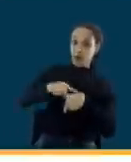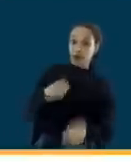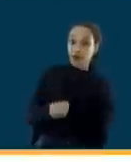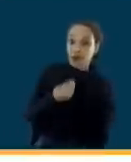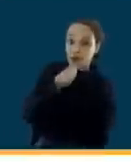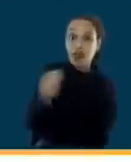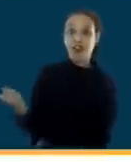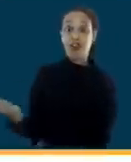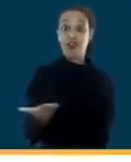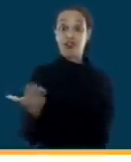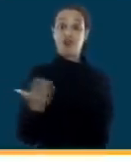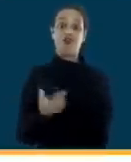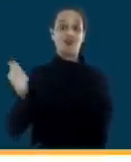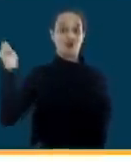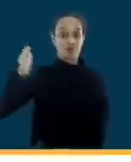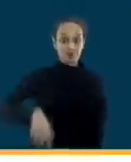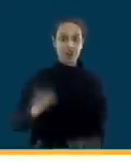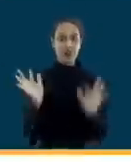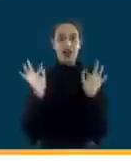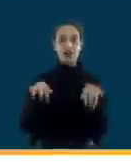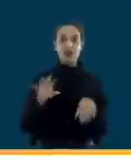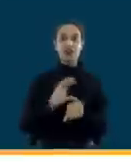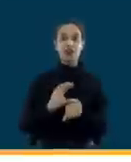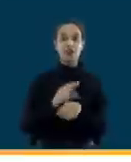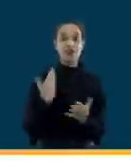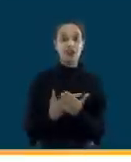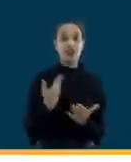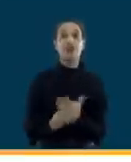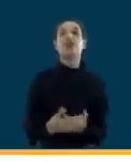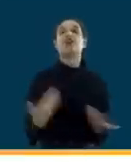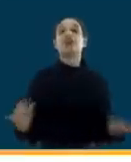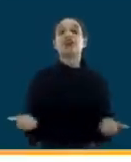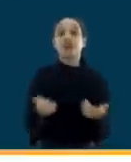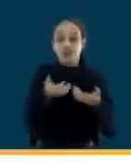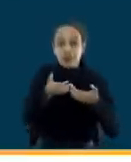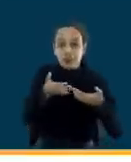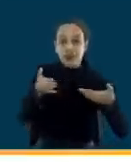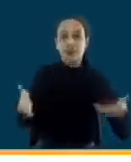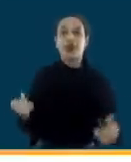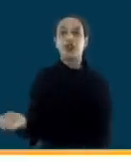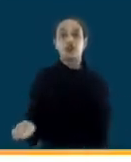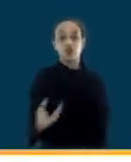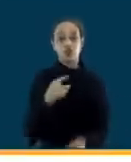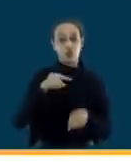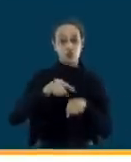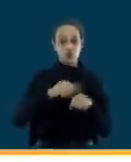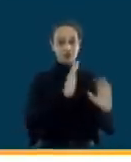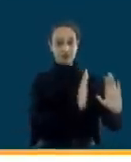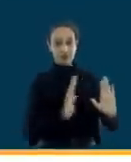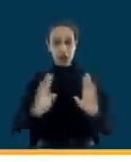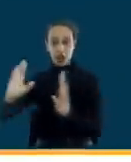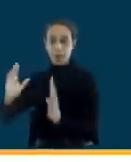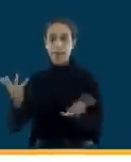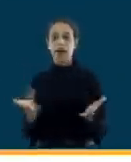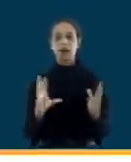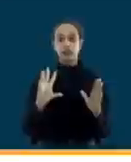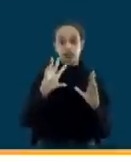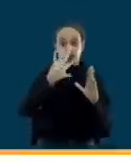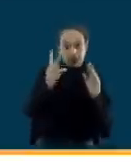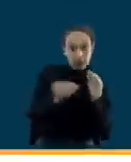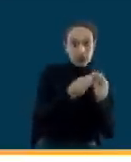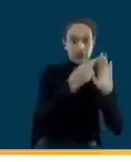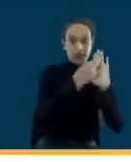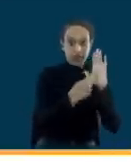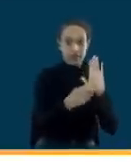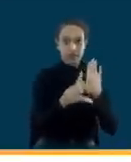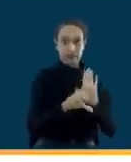podendo finalizar esse curso, essa aula, que abre uma nova etapa, que é o momento da implementação da lei, e que a